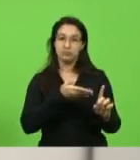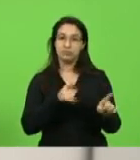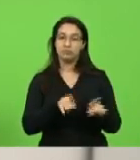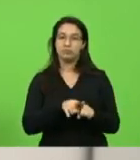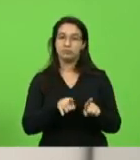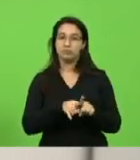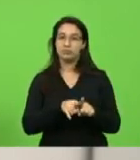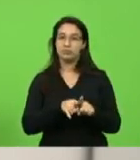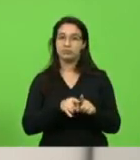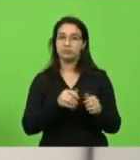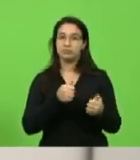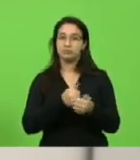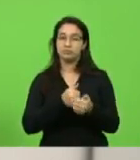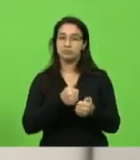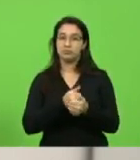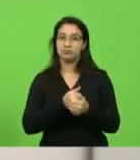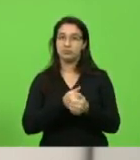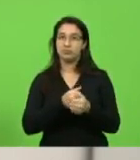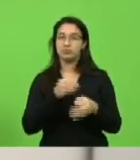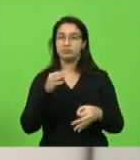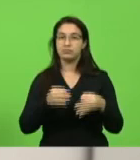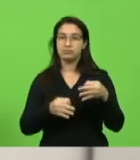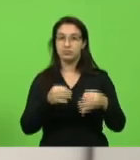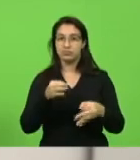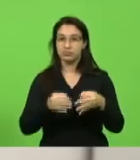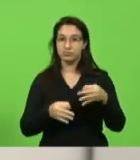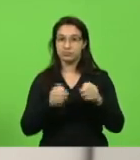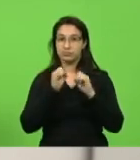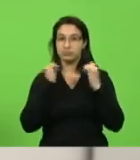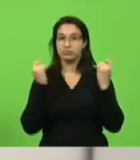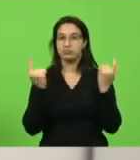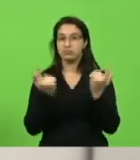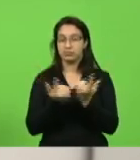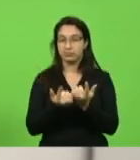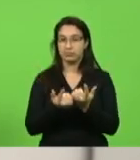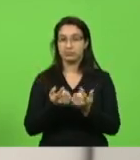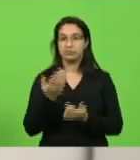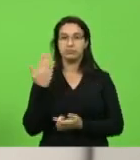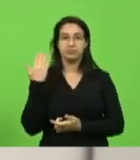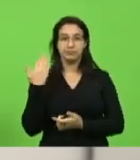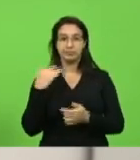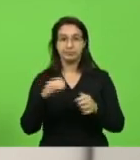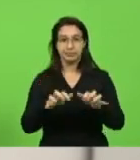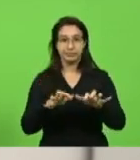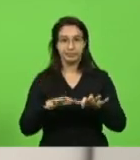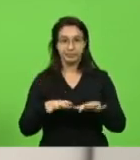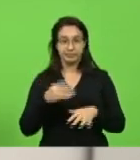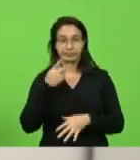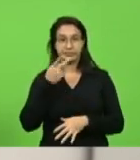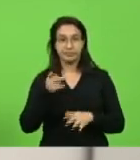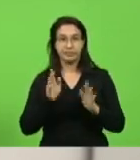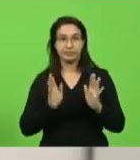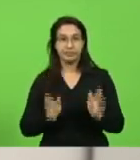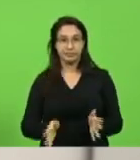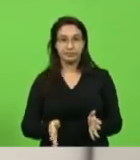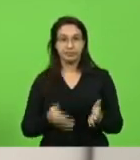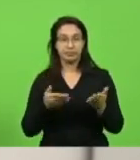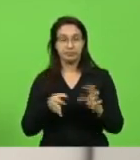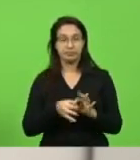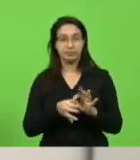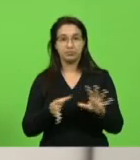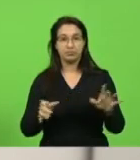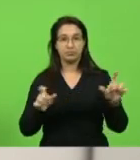todos envolvidos, como eu já falei na sessão anterior, a fim de propiciar essa sessão de videoconferência e